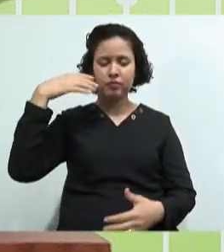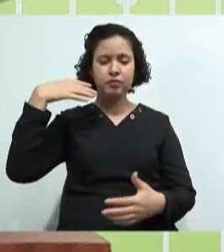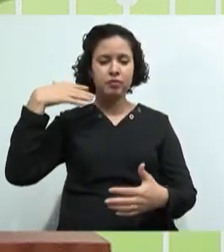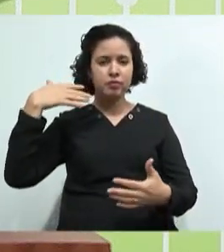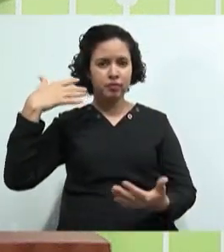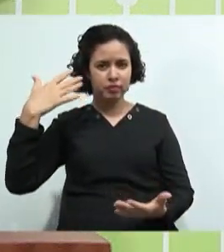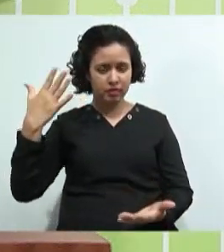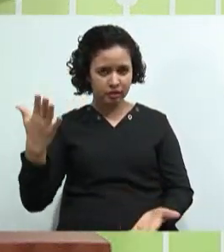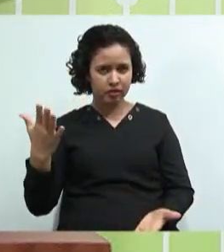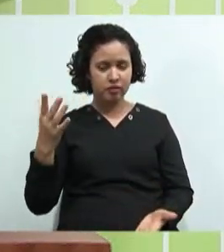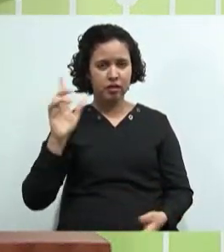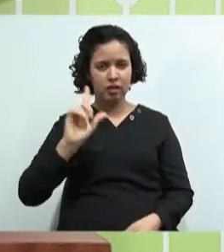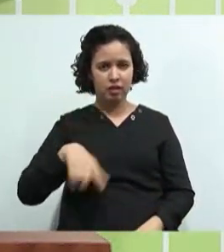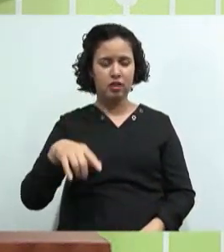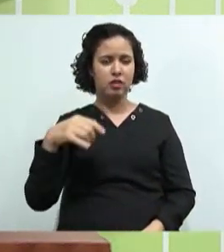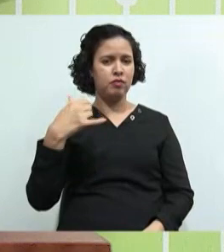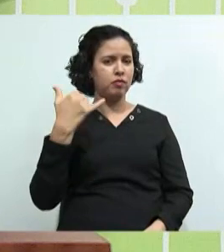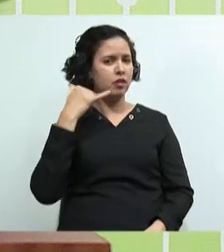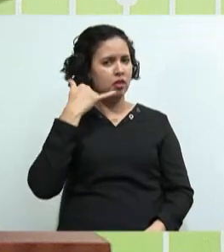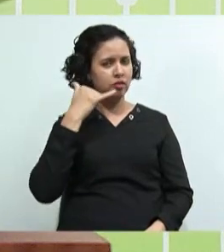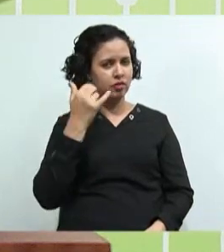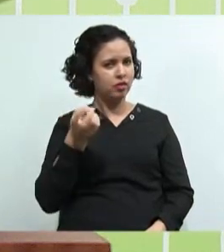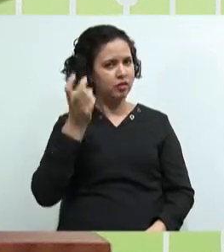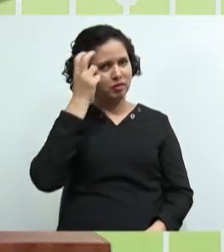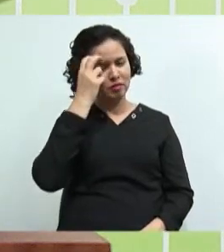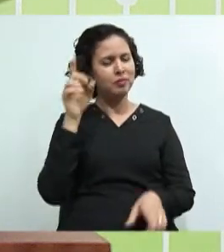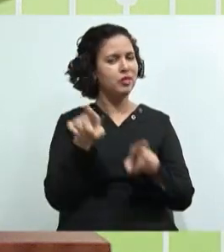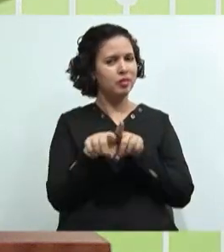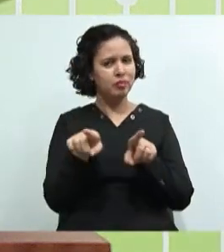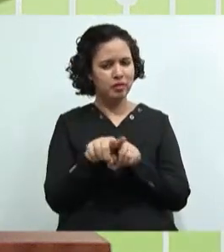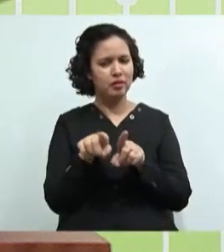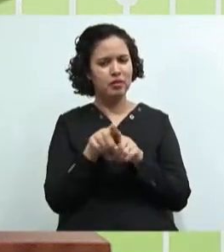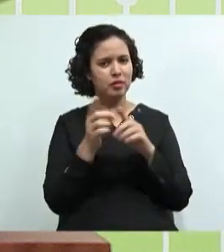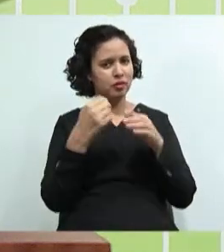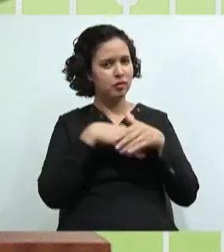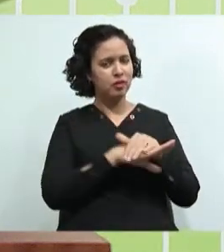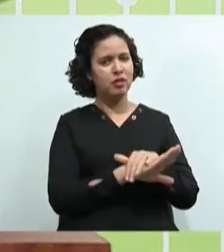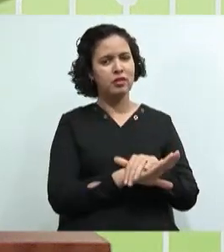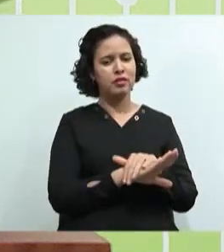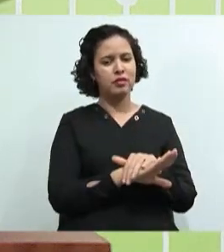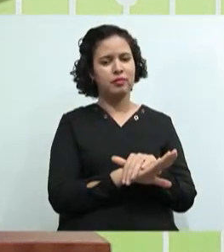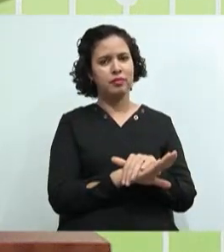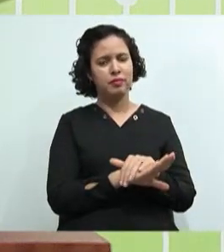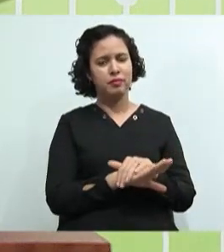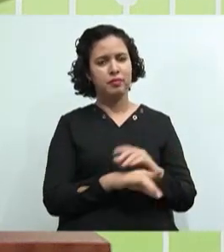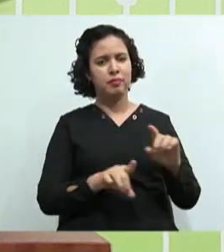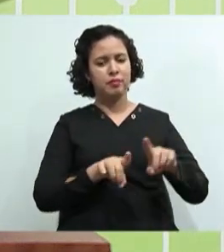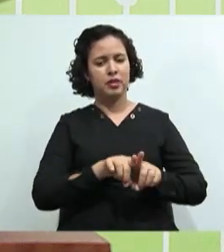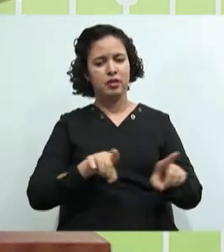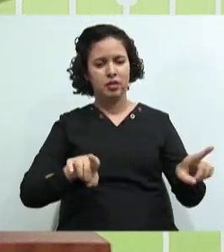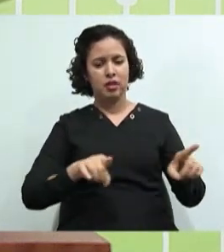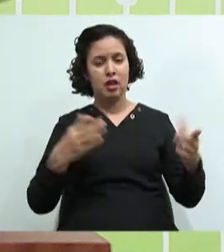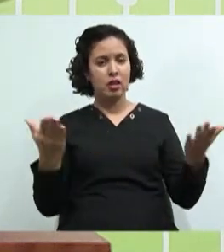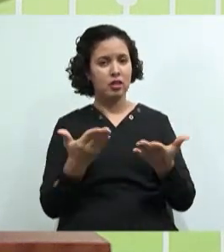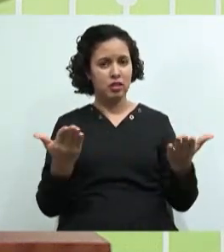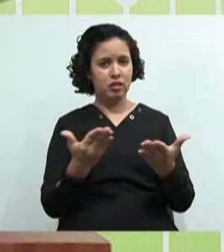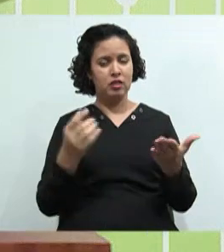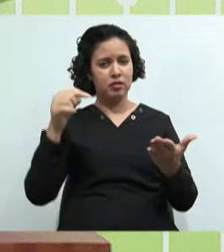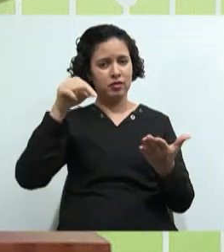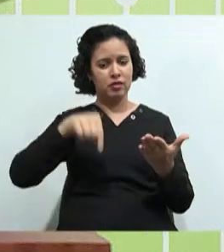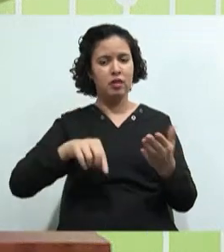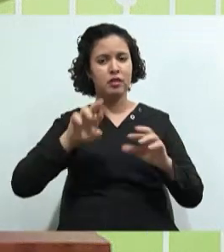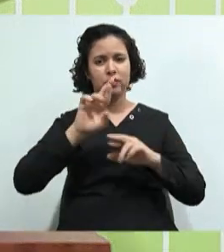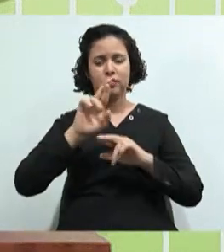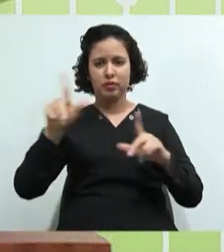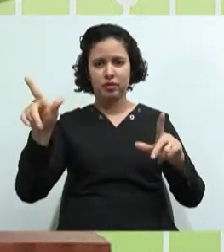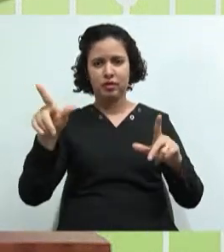um telefone inteligente. E é esse que você tem guardadinho, deixa ele guardadinho aí por enquanto, tá? Mas as metas